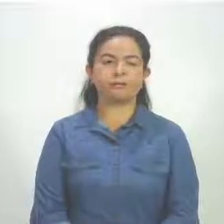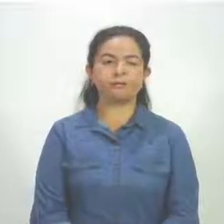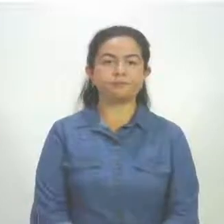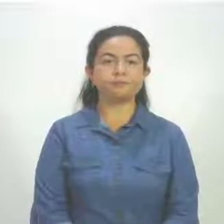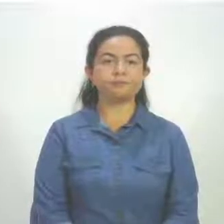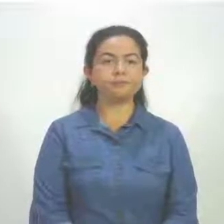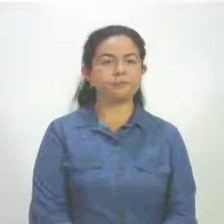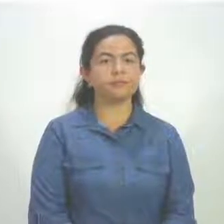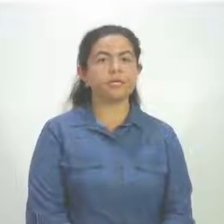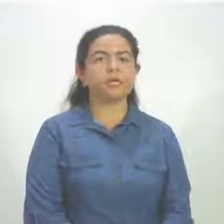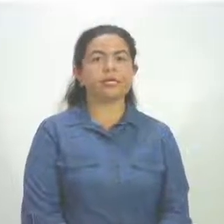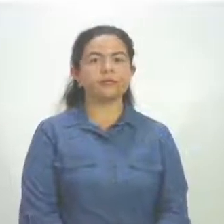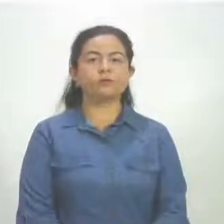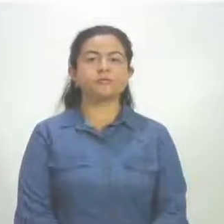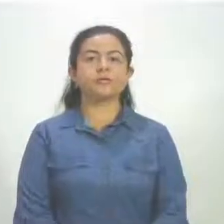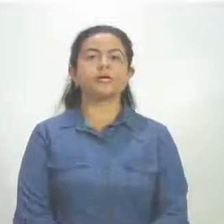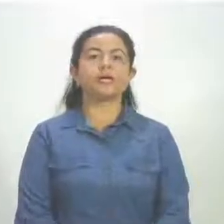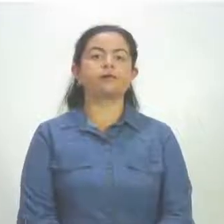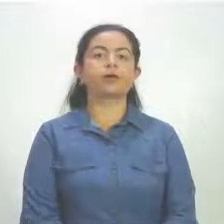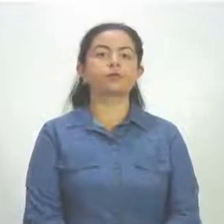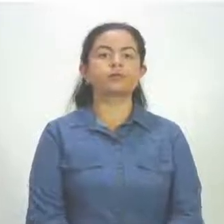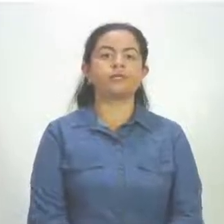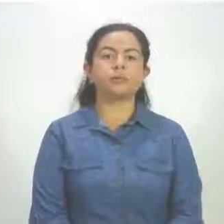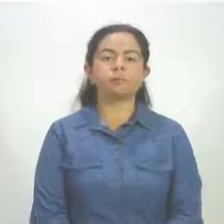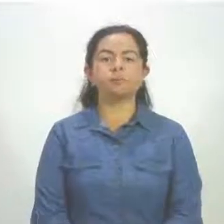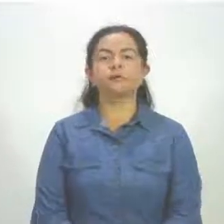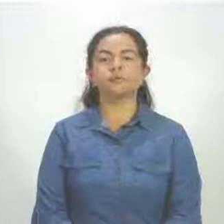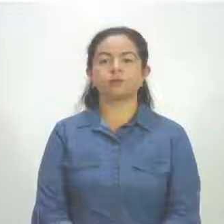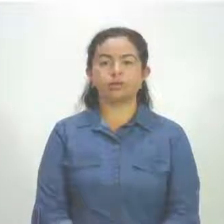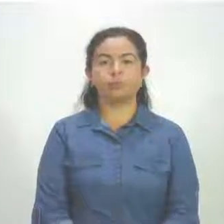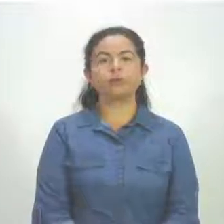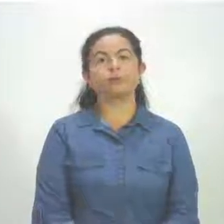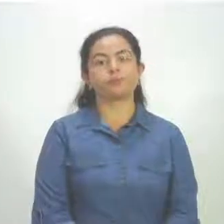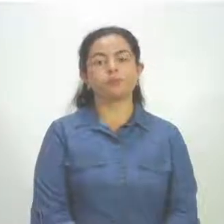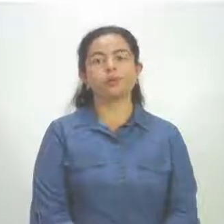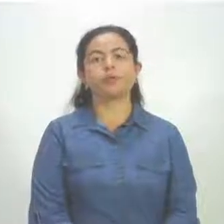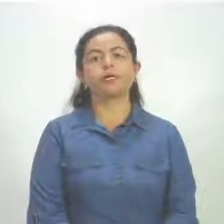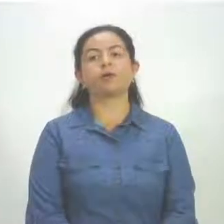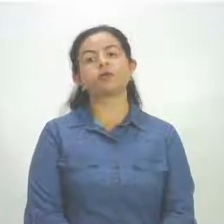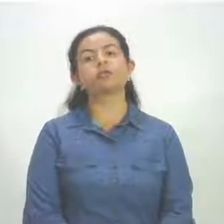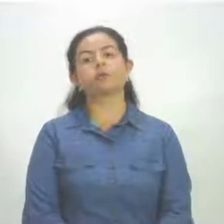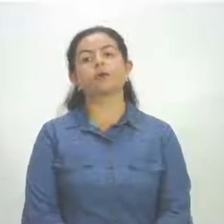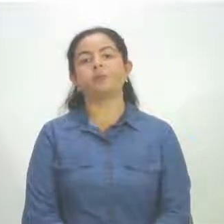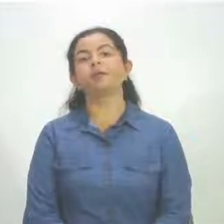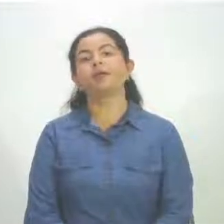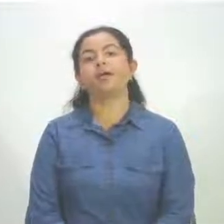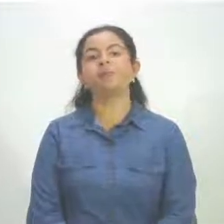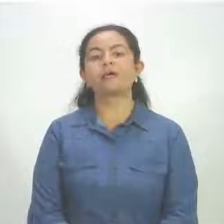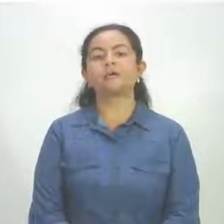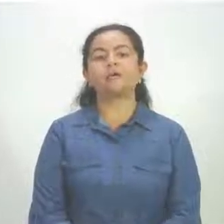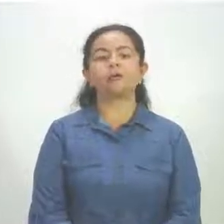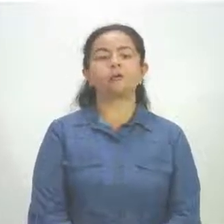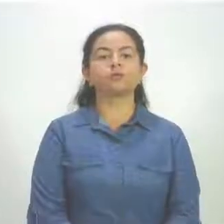saber. Essa oficina, ela foi conduzida pelo setor de apoio pedagógico, por mim,